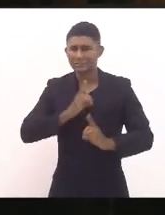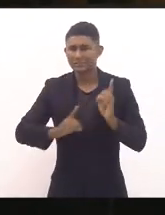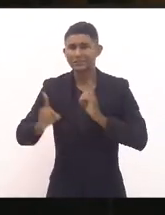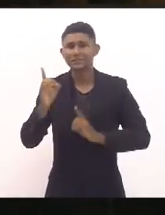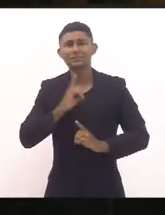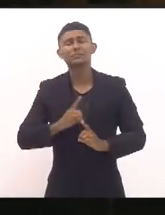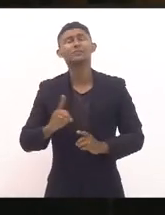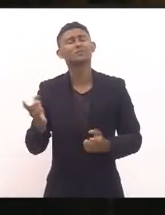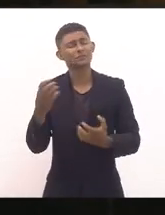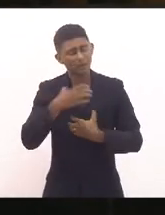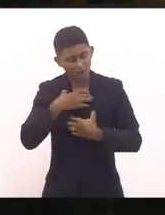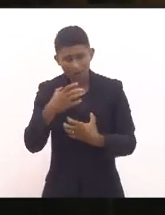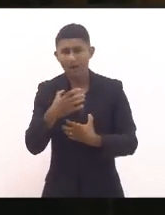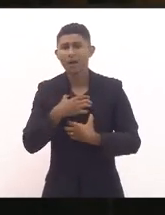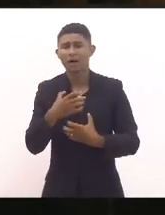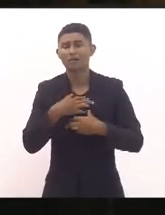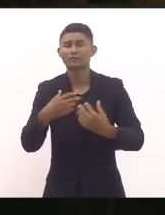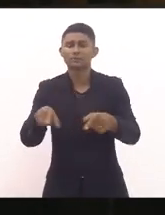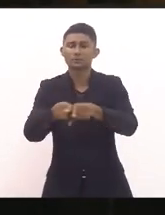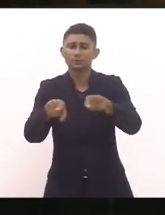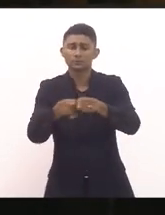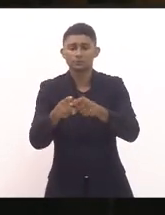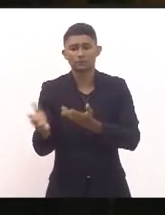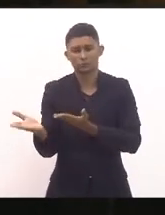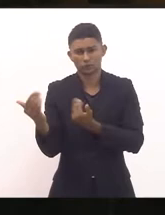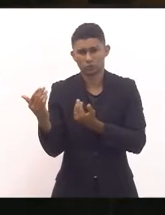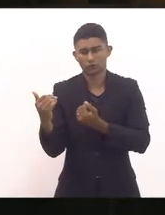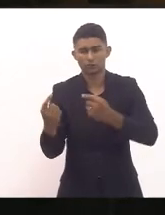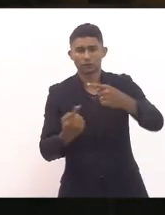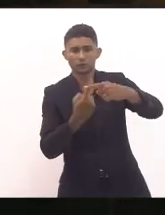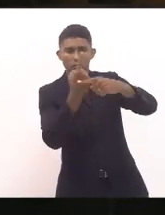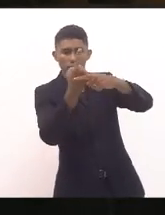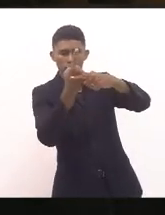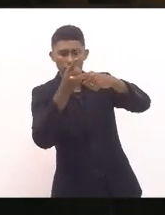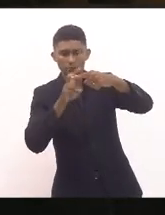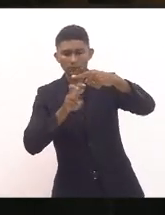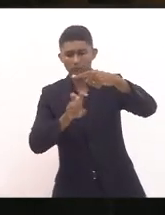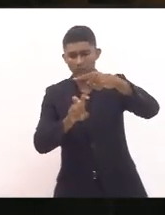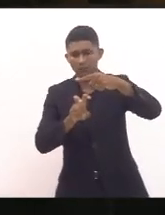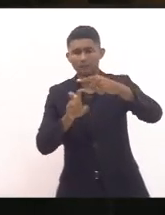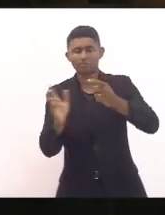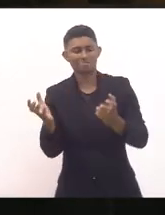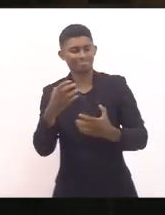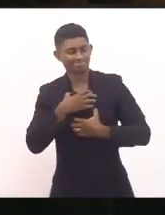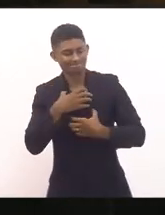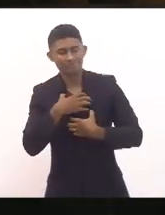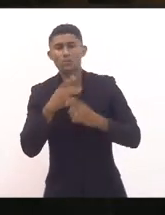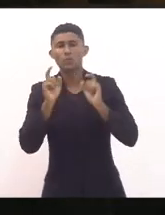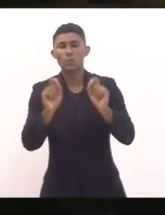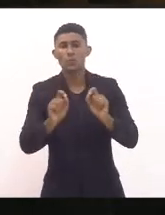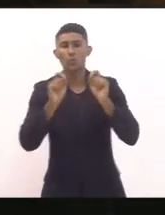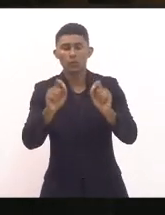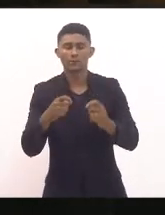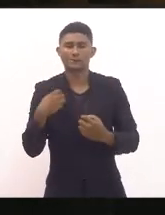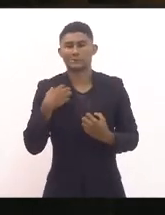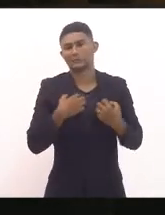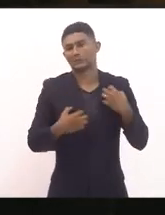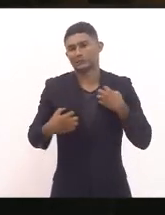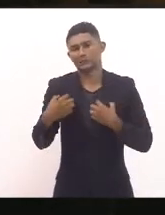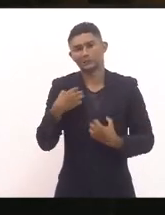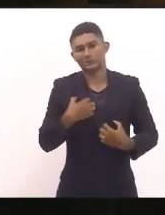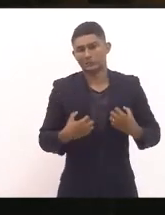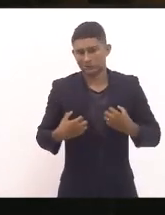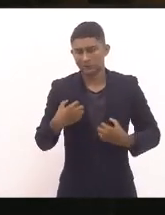elevados, enquanto 1 em cada 5 jovens está experimentando sintomas de ansiedade